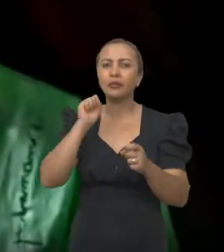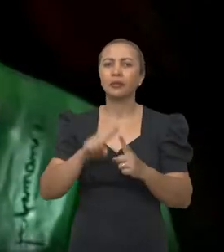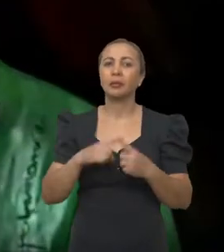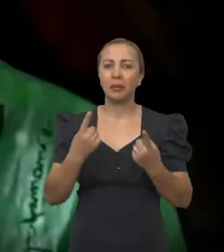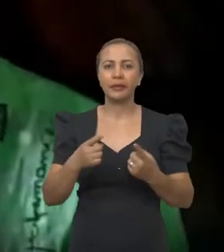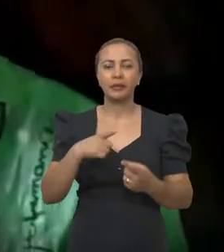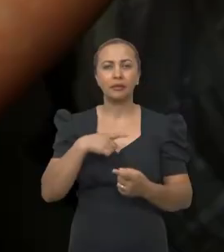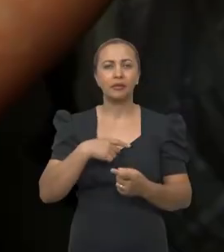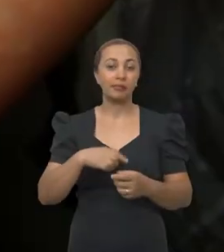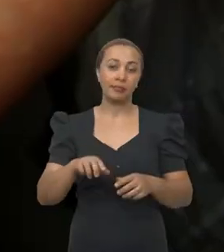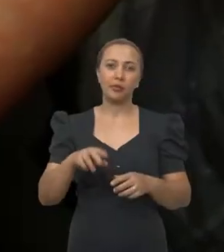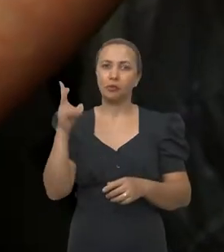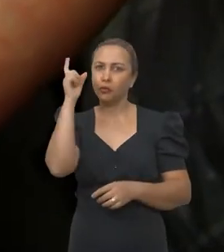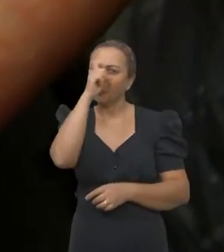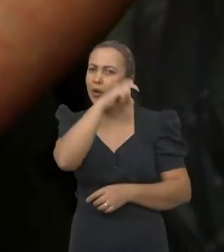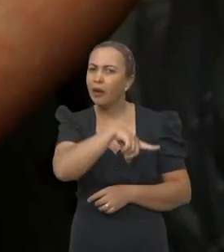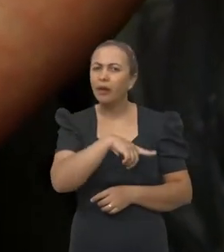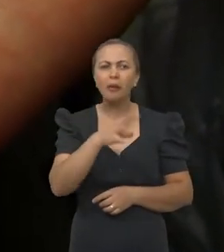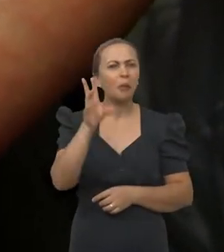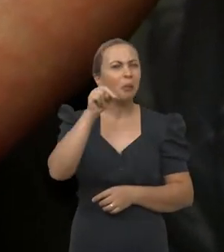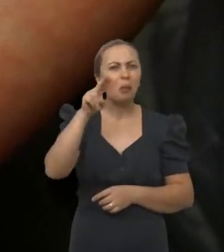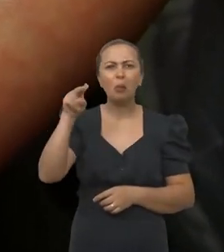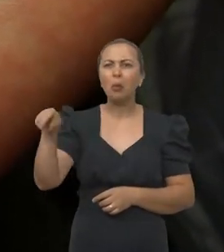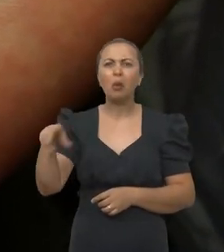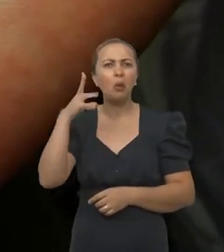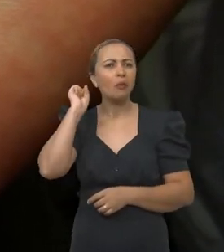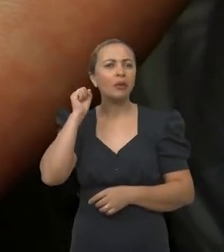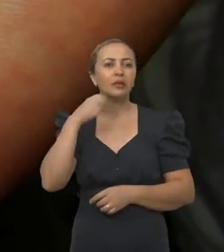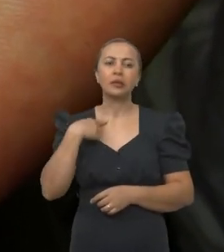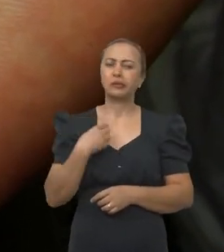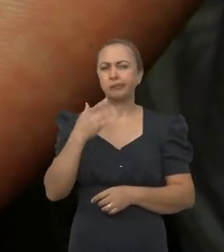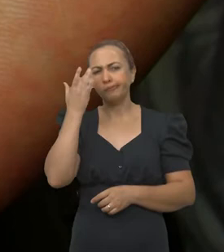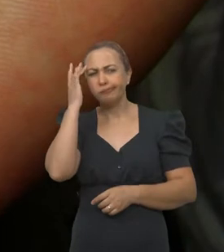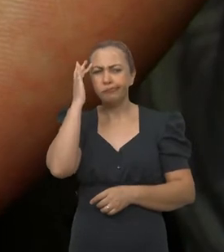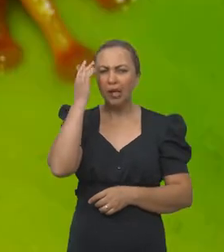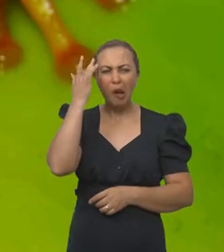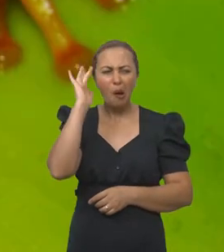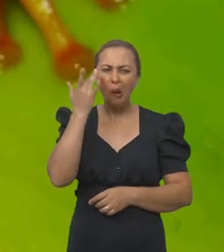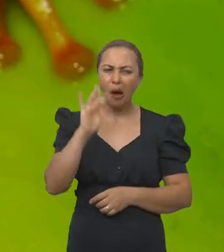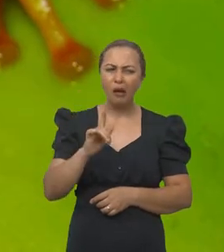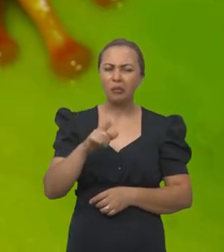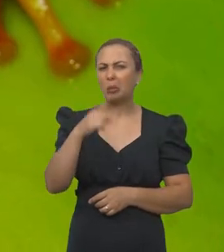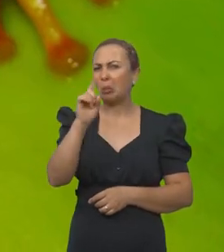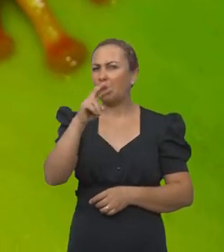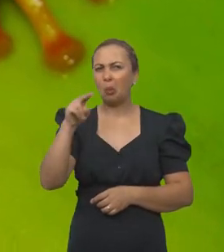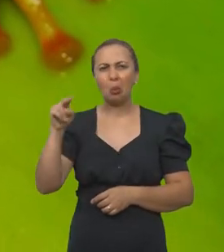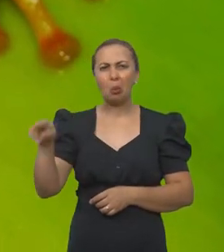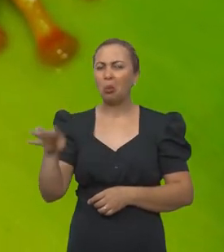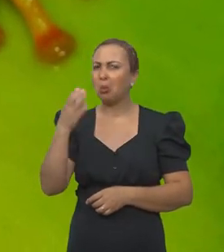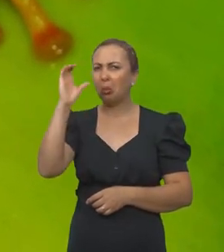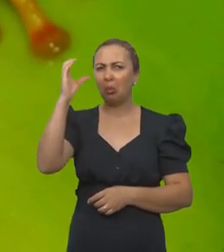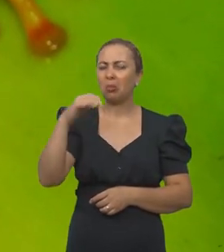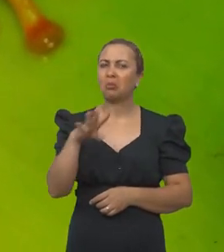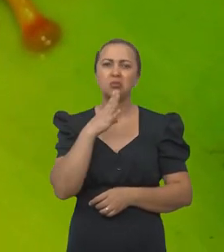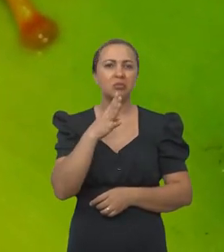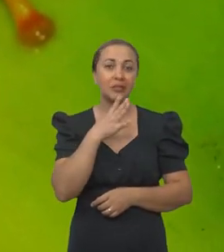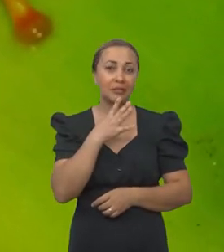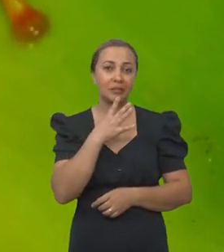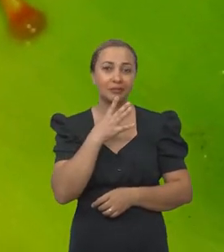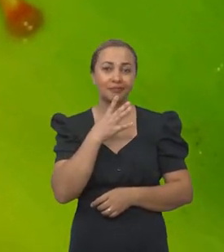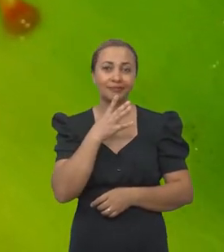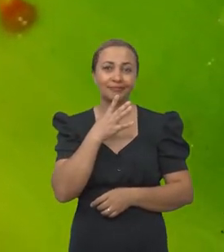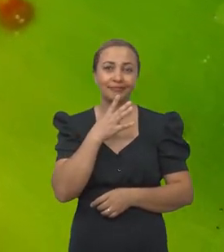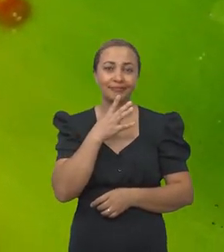através do Ah eu pensei que poderia ser uma espécie que ainda não não era descrita não é uma espécie de a ciência ainda não